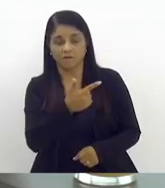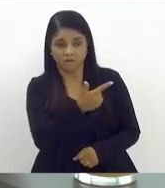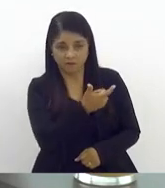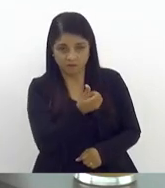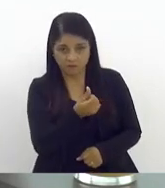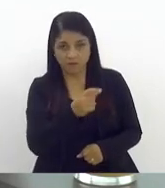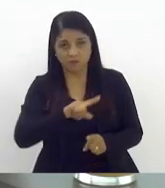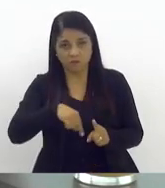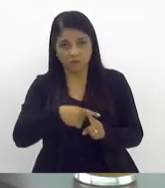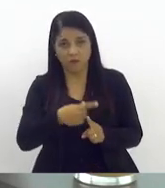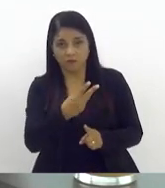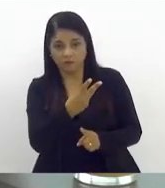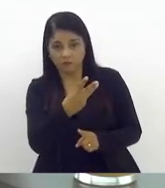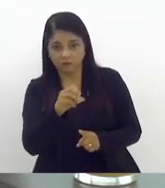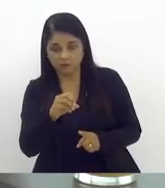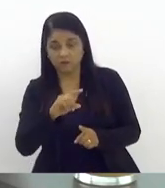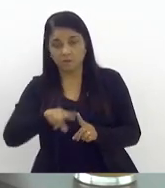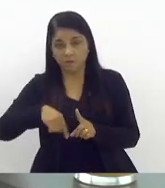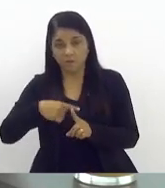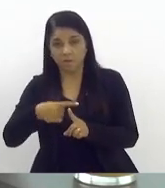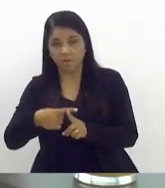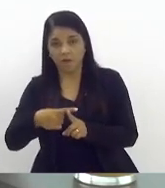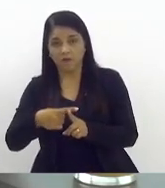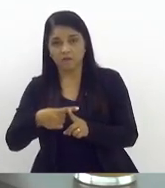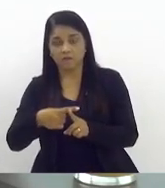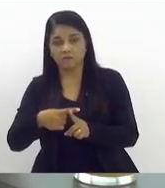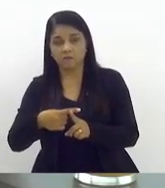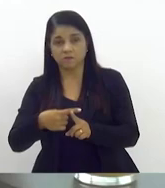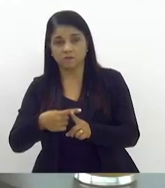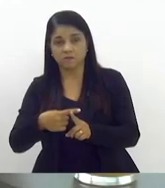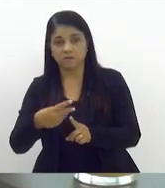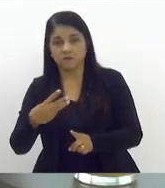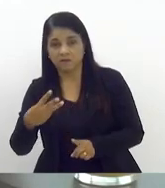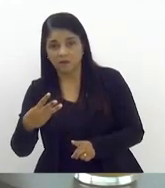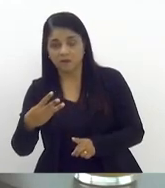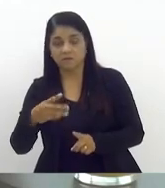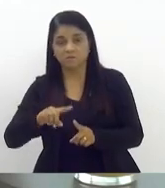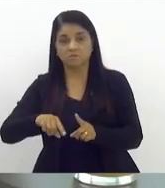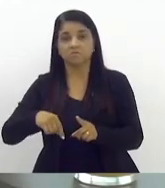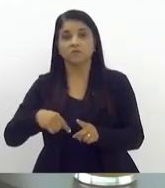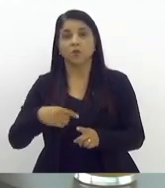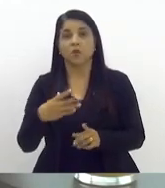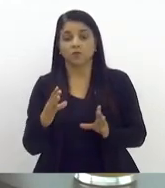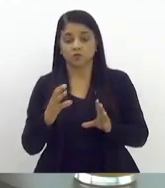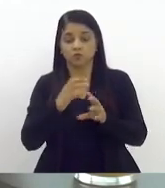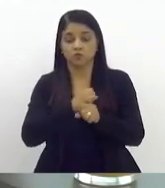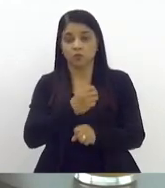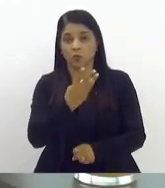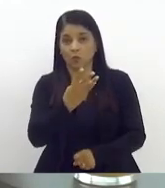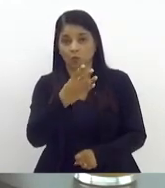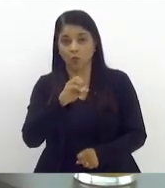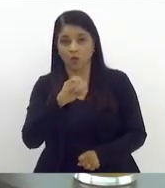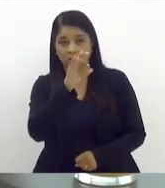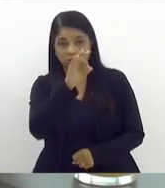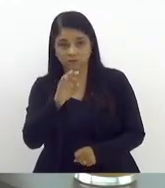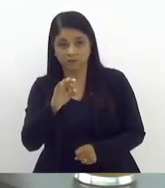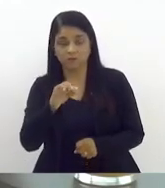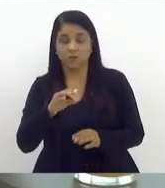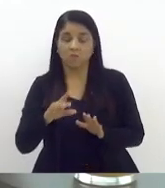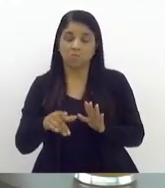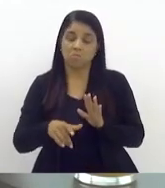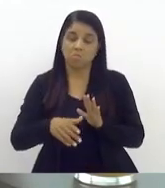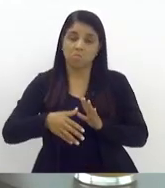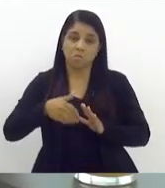70%. Então, eu queria, senhor presidente, ou manter a proposta original, ou